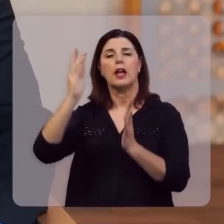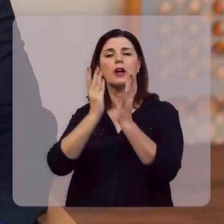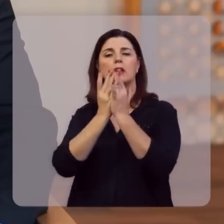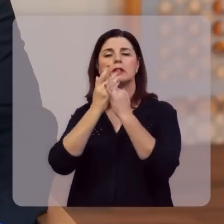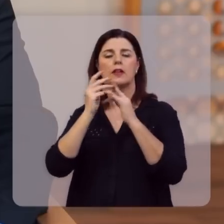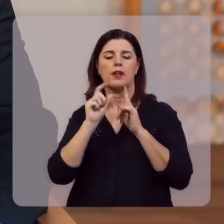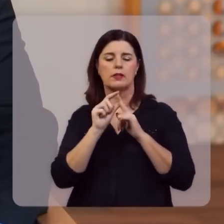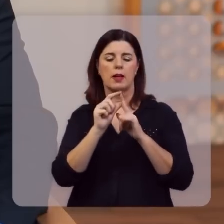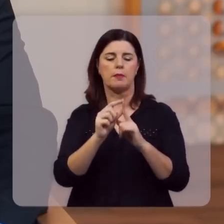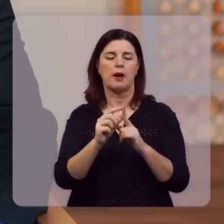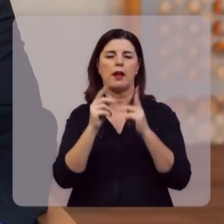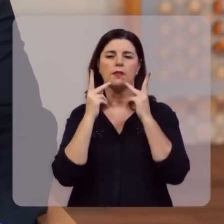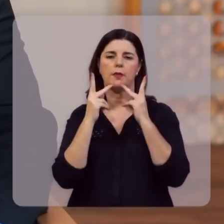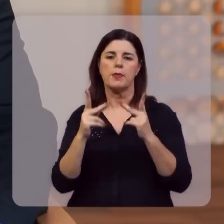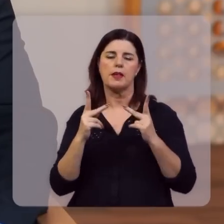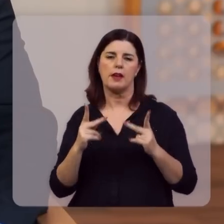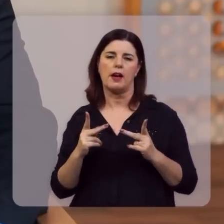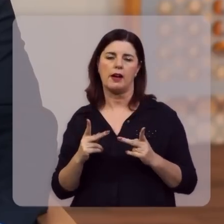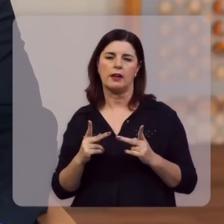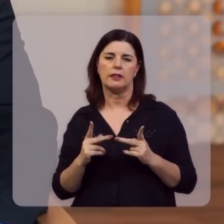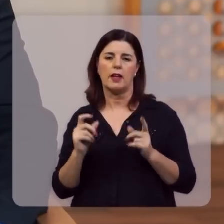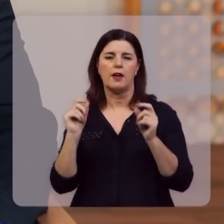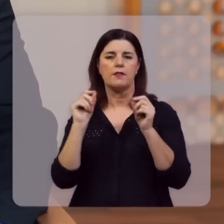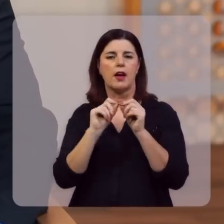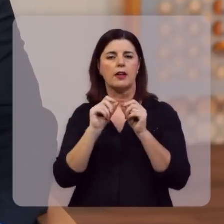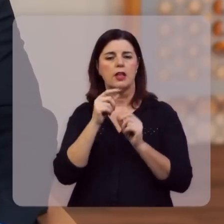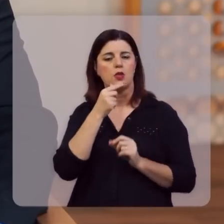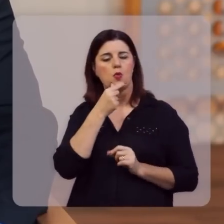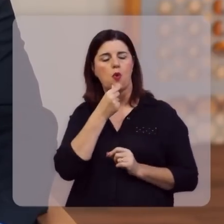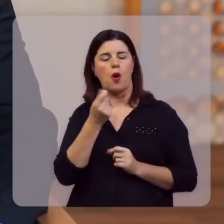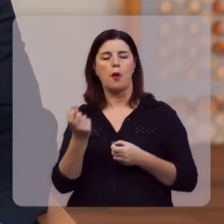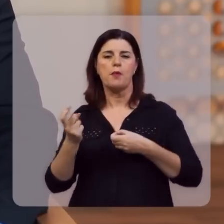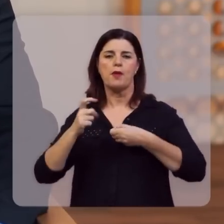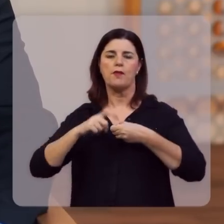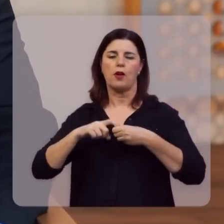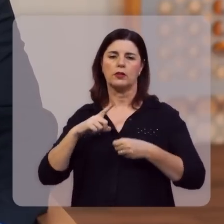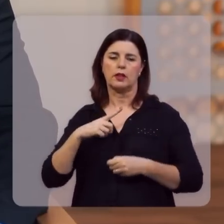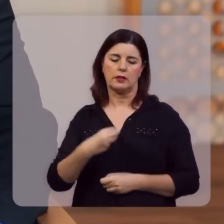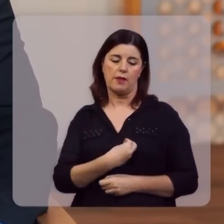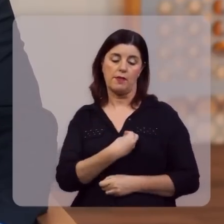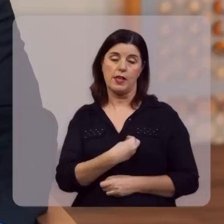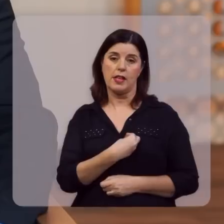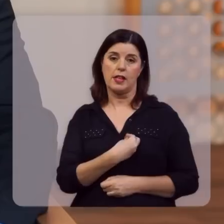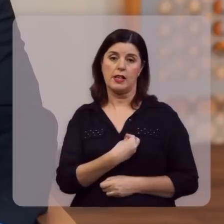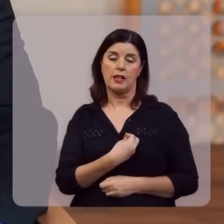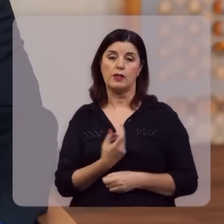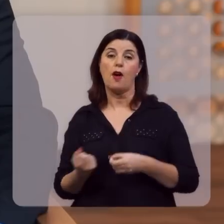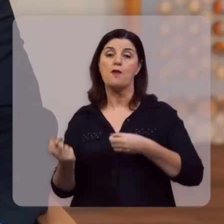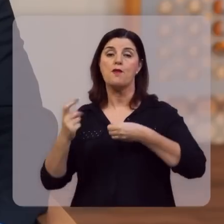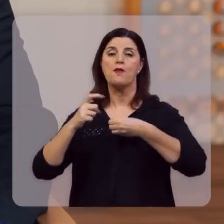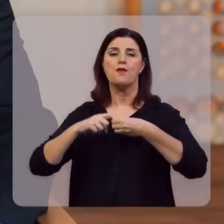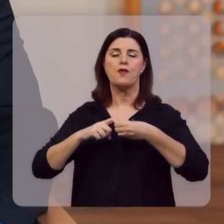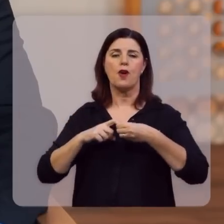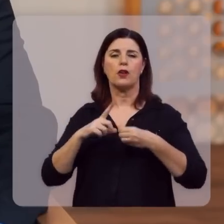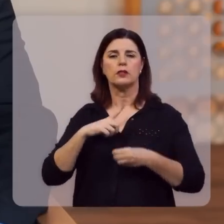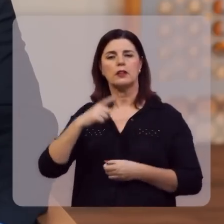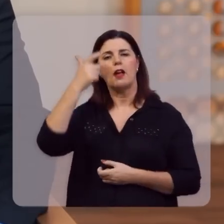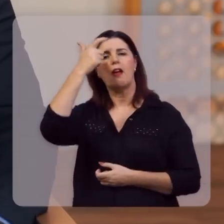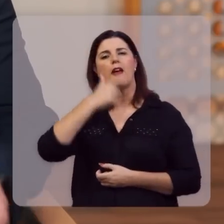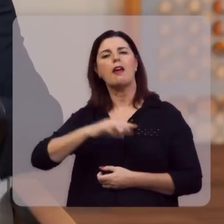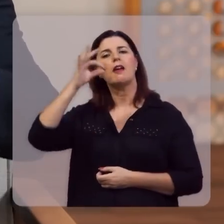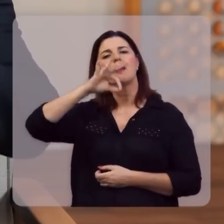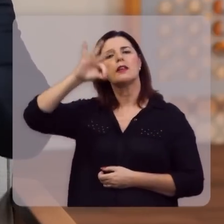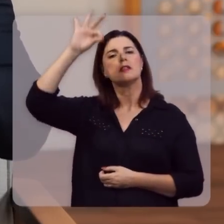por meio da palavra que é pregada, fazendo com que este homem volte a ter vida, volte a ter